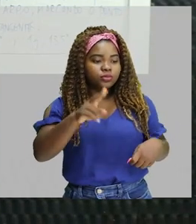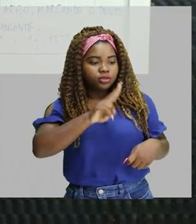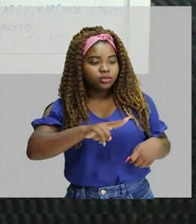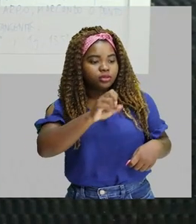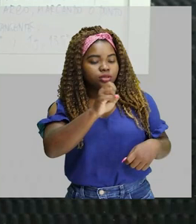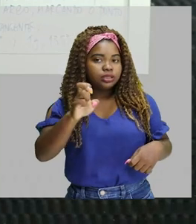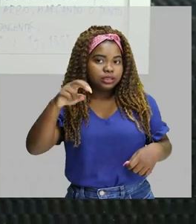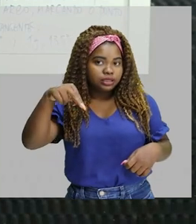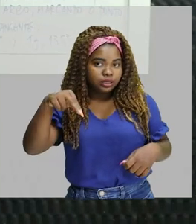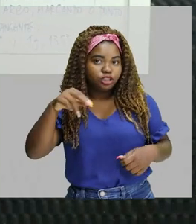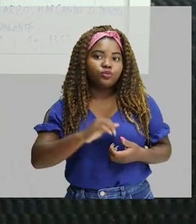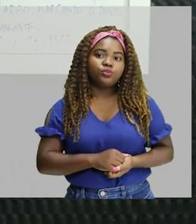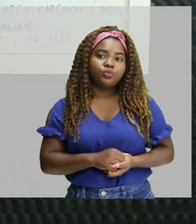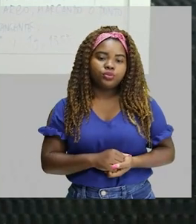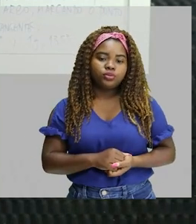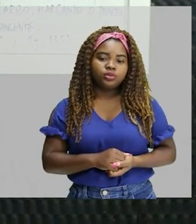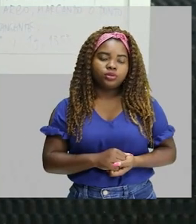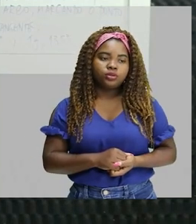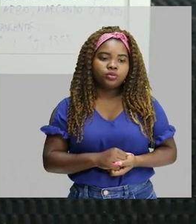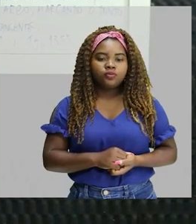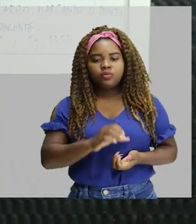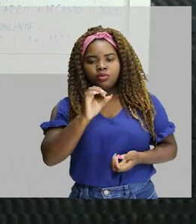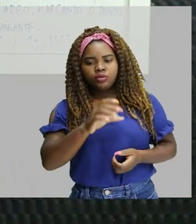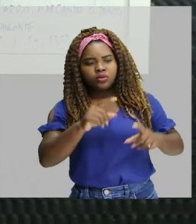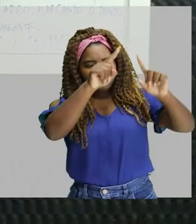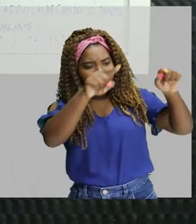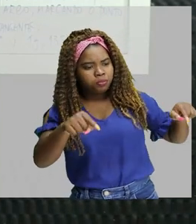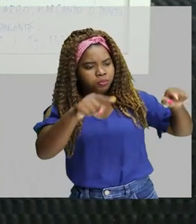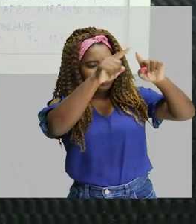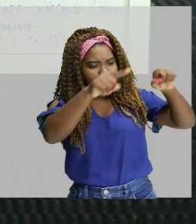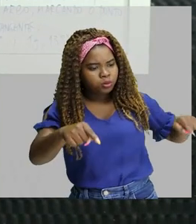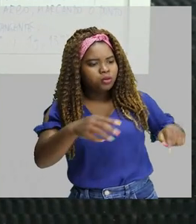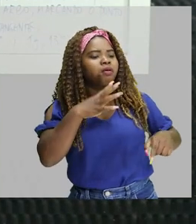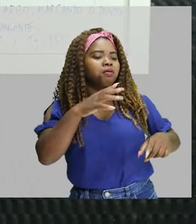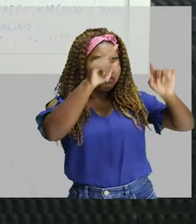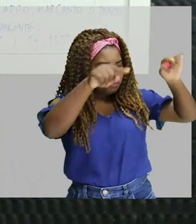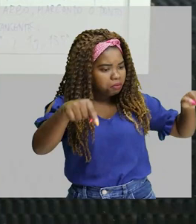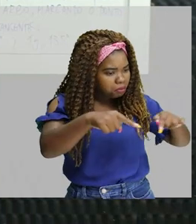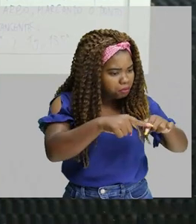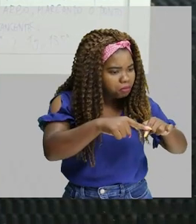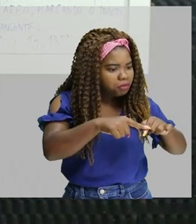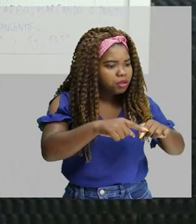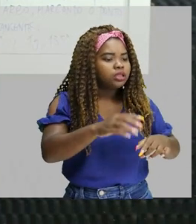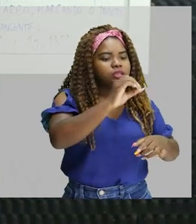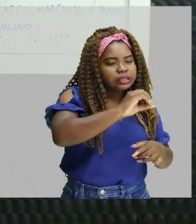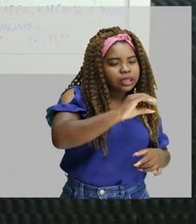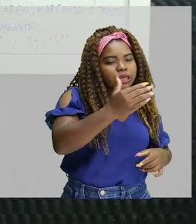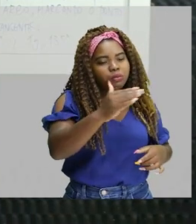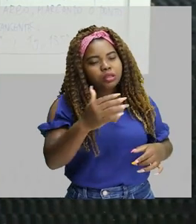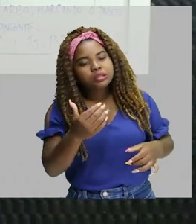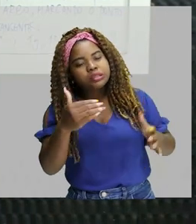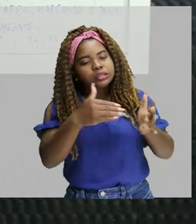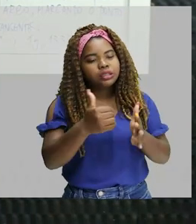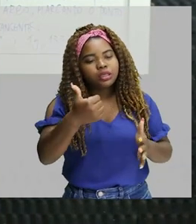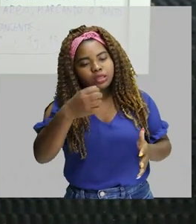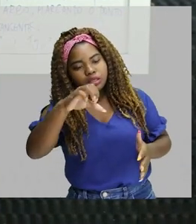tangente você fica limitado só ao triângulo retângulo Aí você fica limitado a ângulos de 0 até 90 a partir do